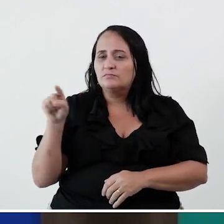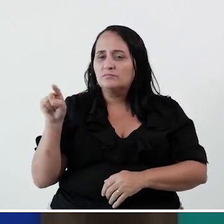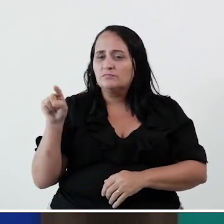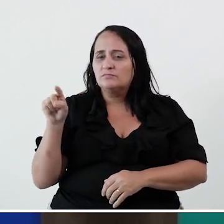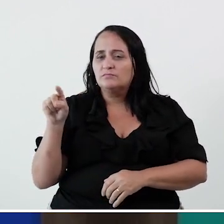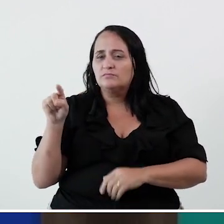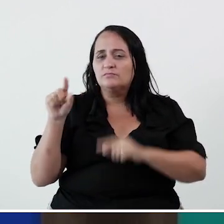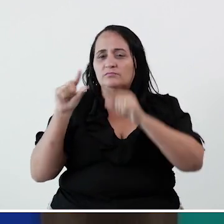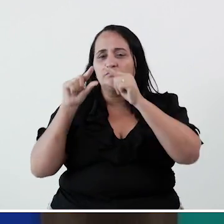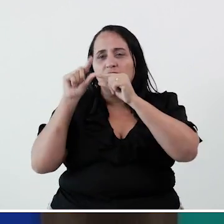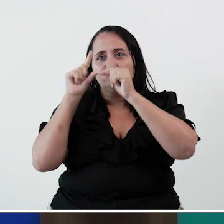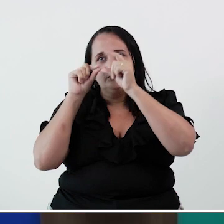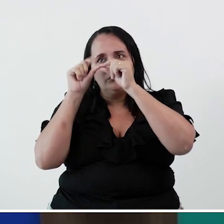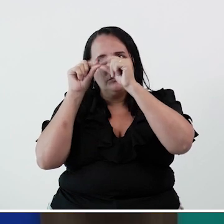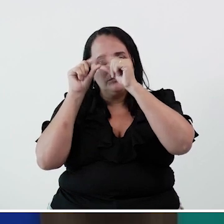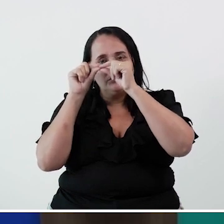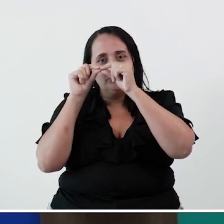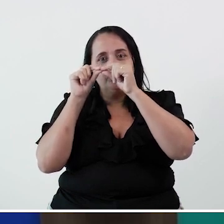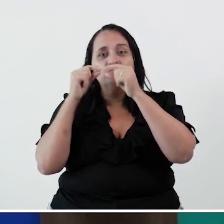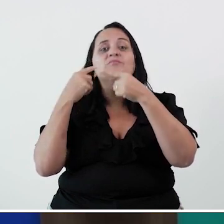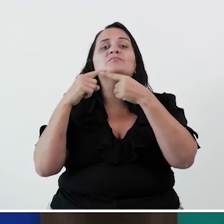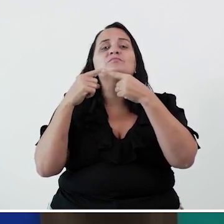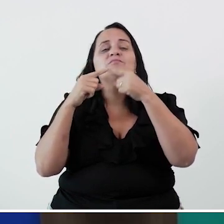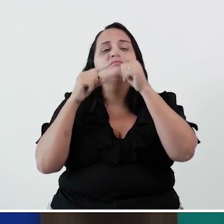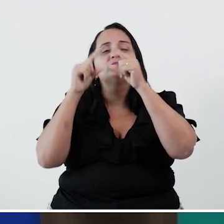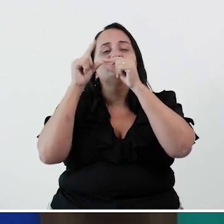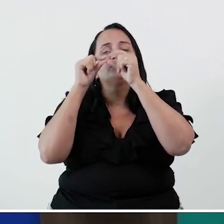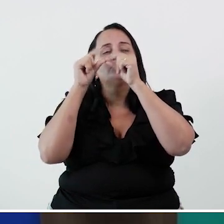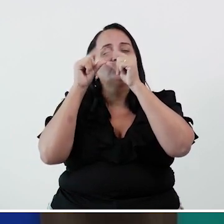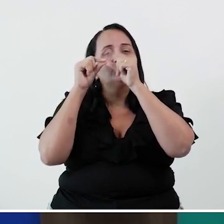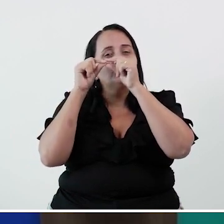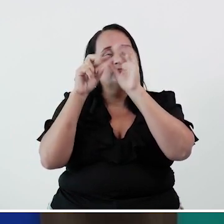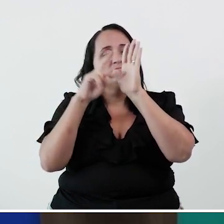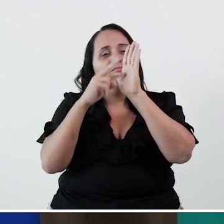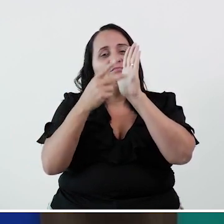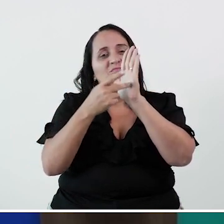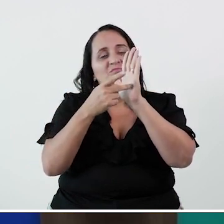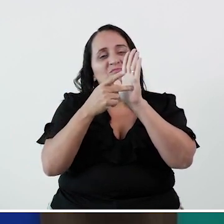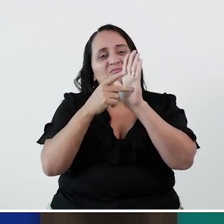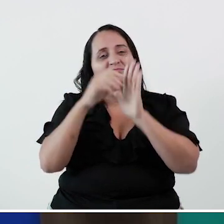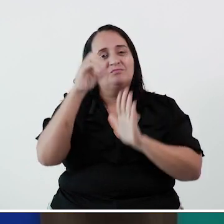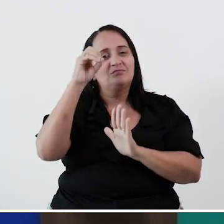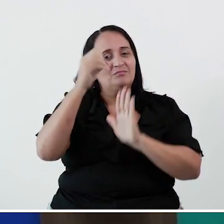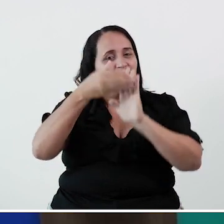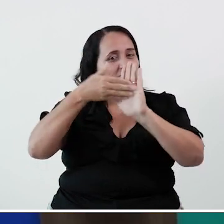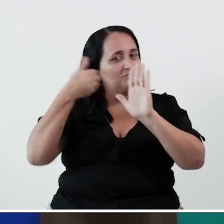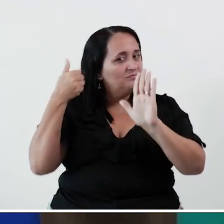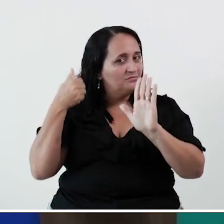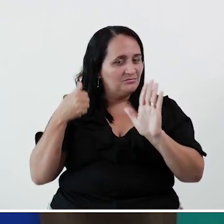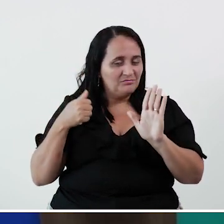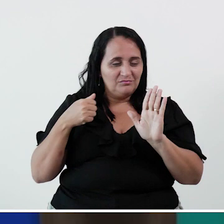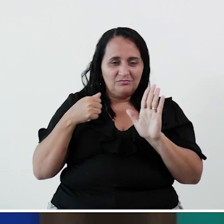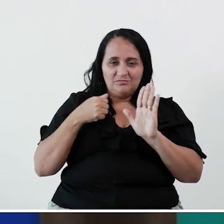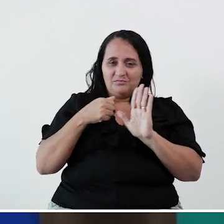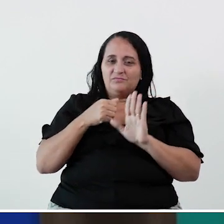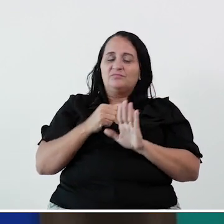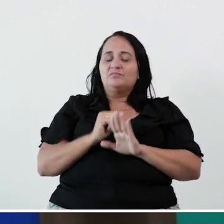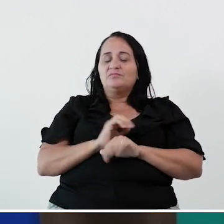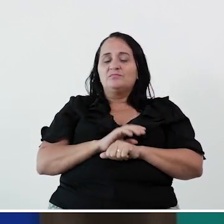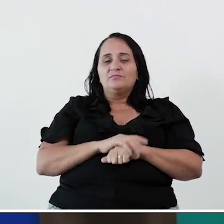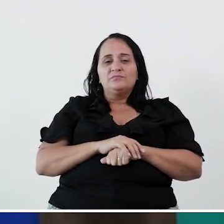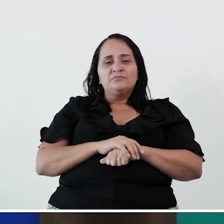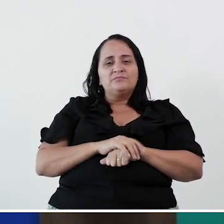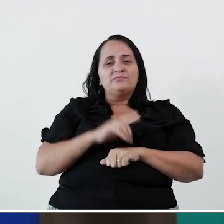inteiros, exceto o zero. Lembra-se que nós representamos como subconjunto de Z,